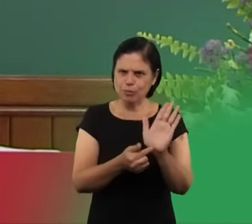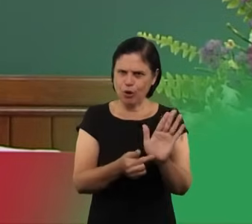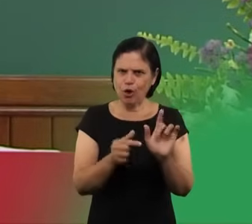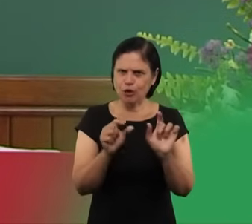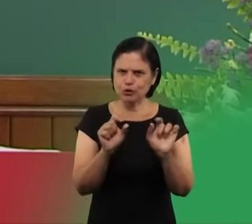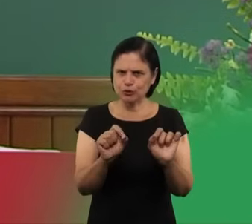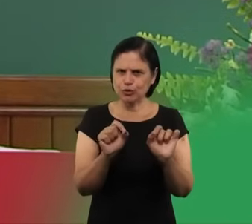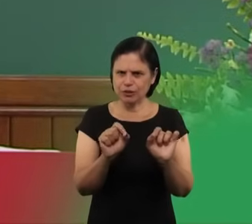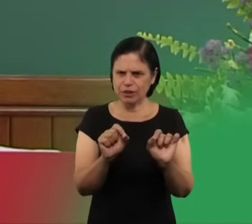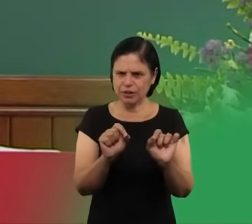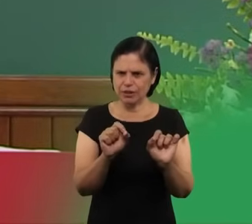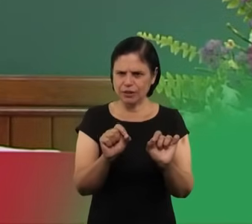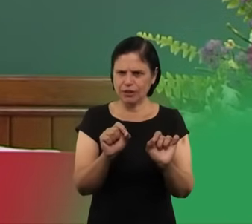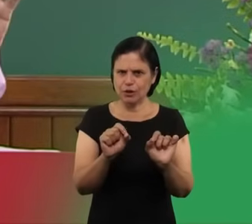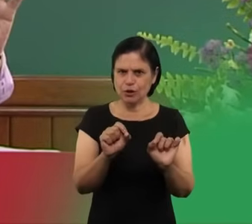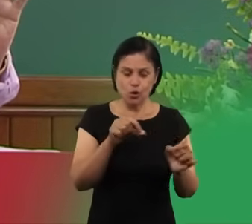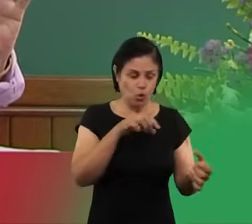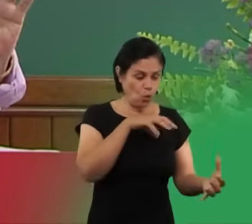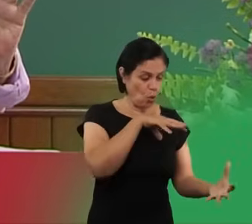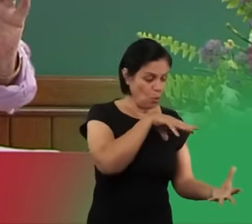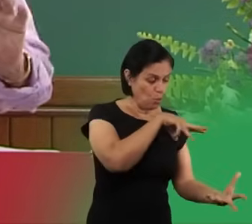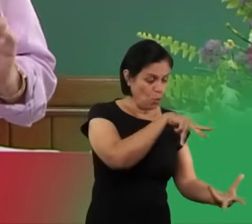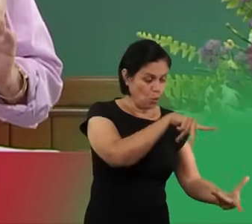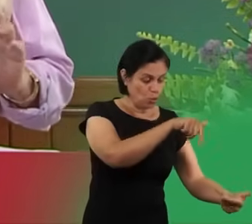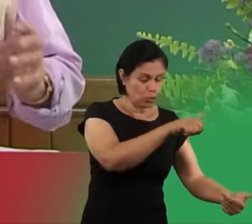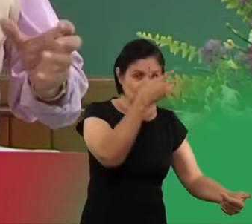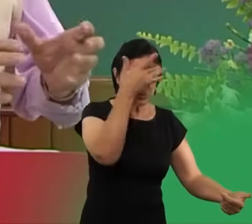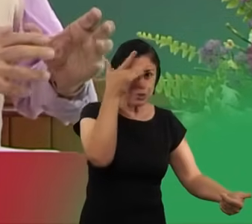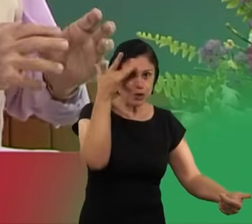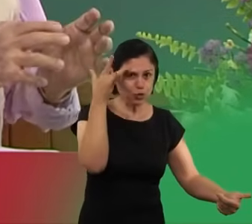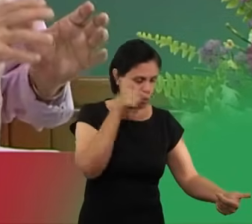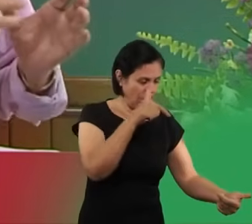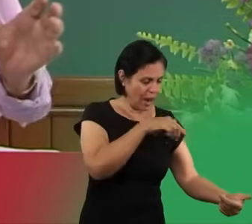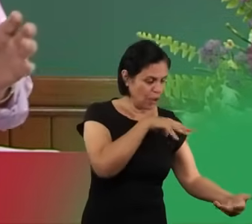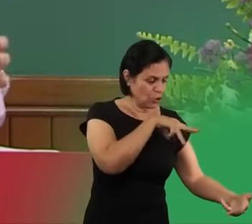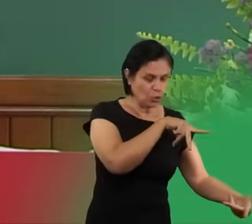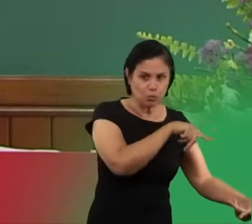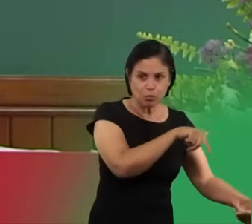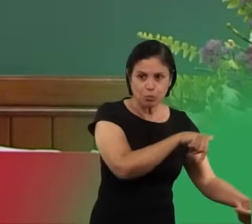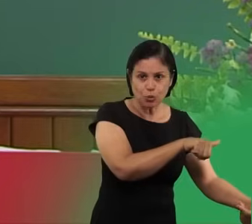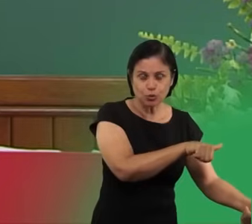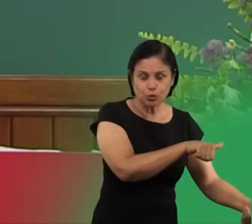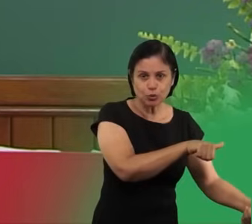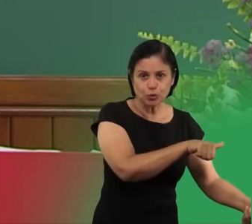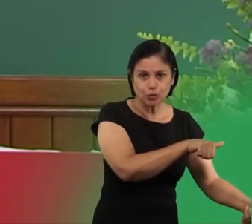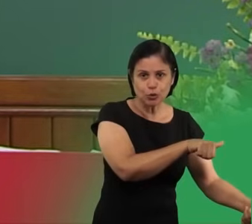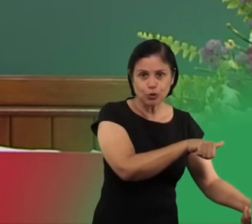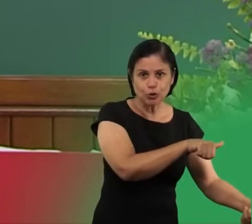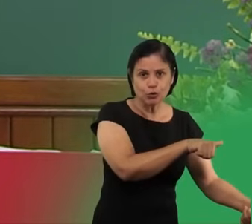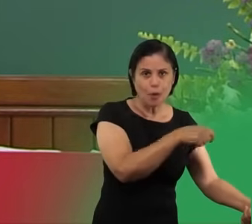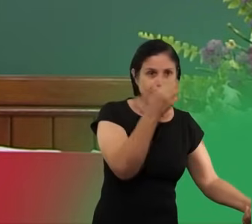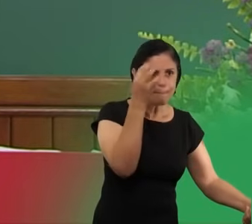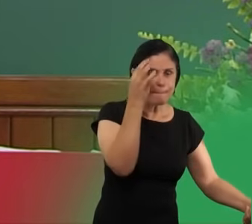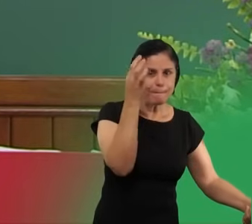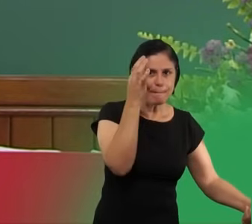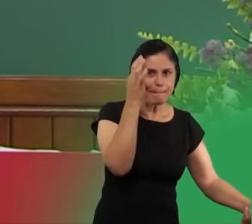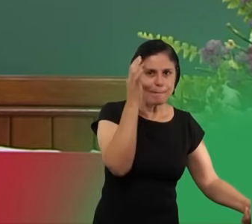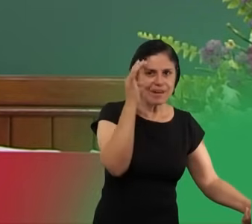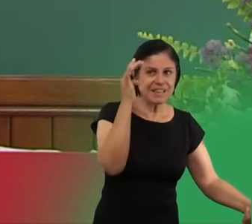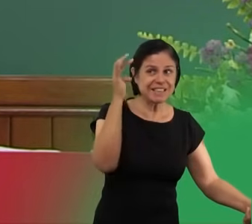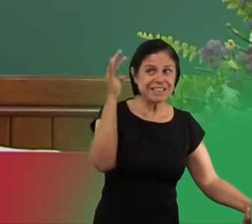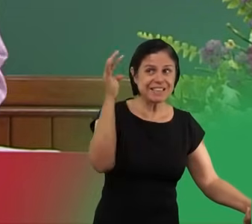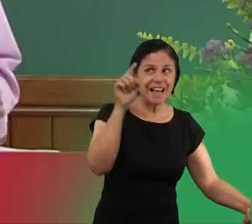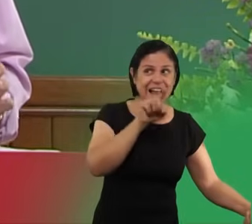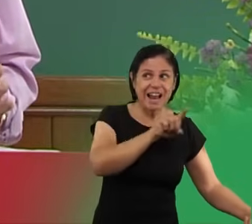mundo vai ficar voltado, o mundo vai ficar voltado, porque à medida que a igreja descer,